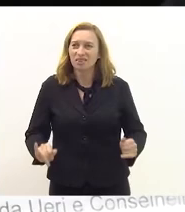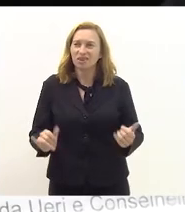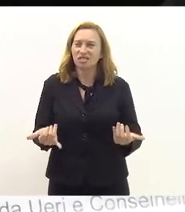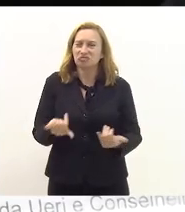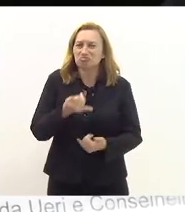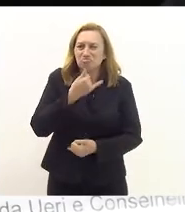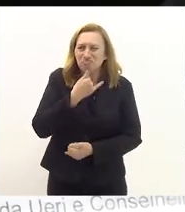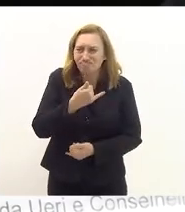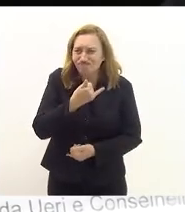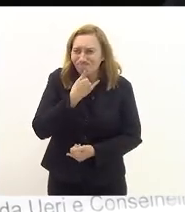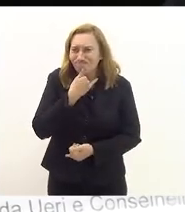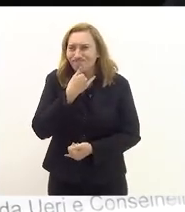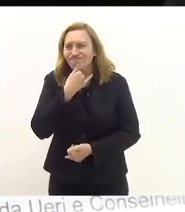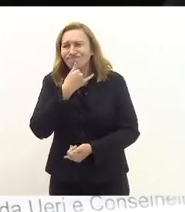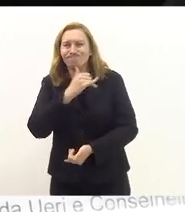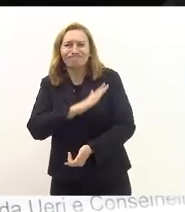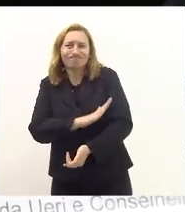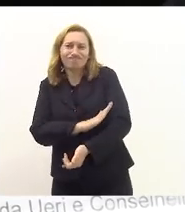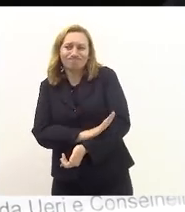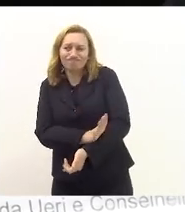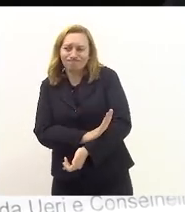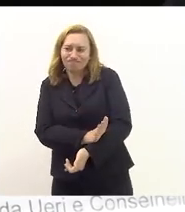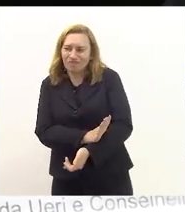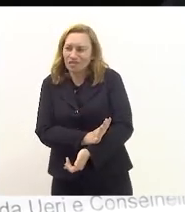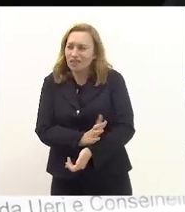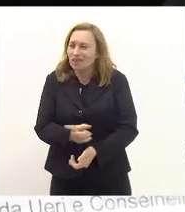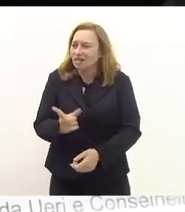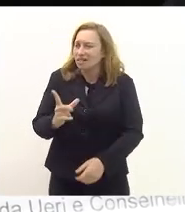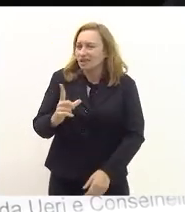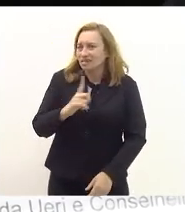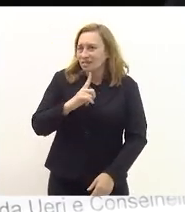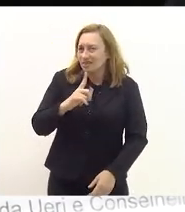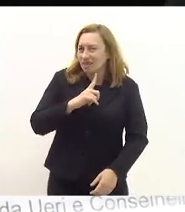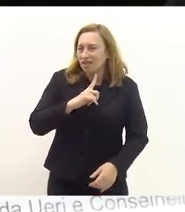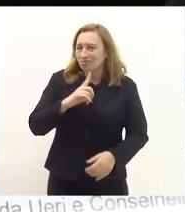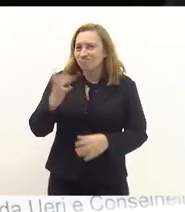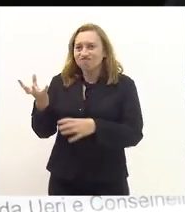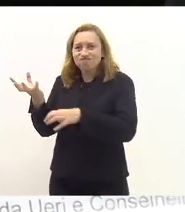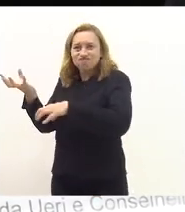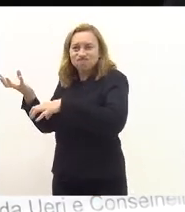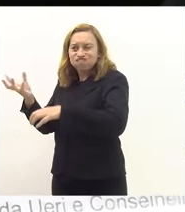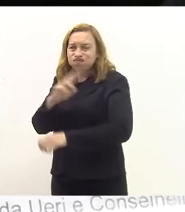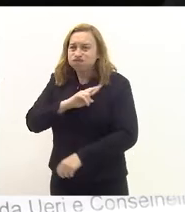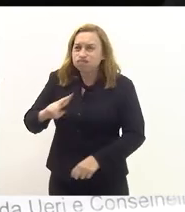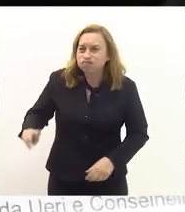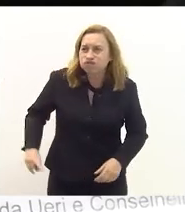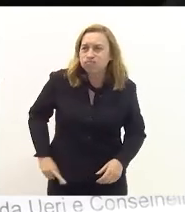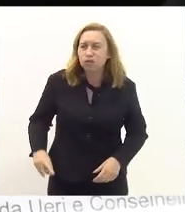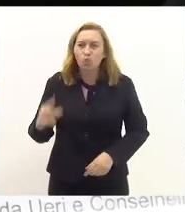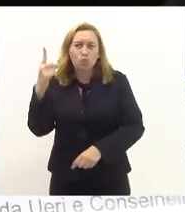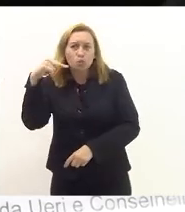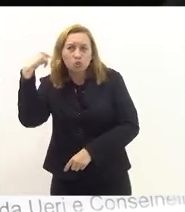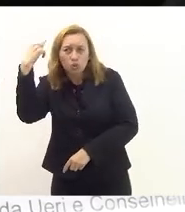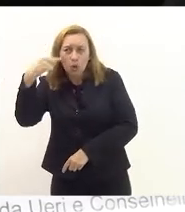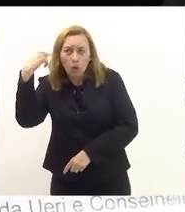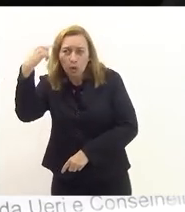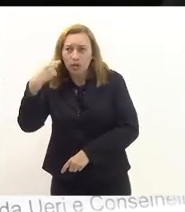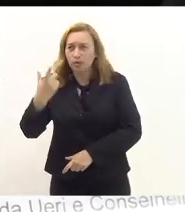de preconceitos, quando temos na presidência da República um aloprado,